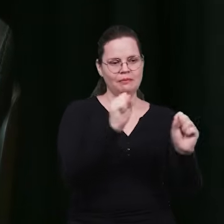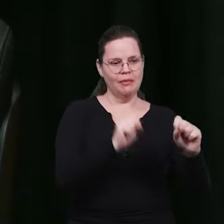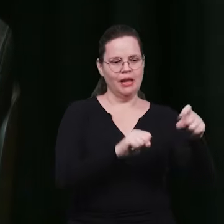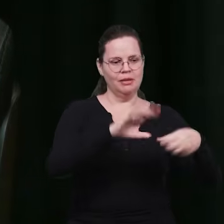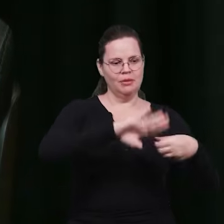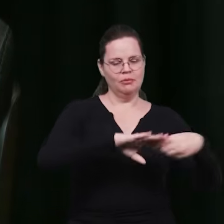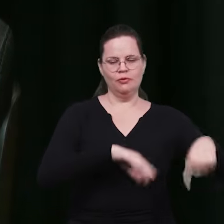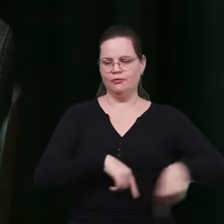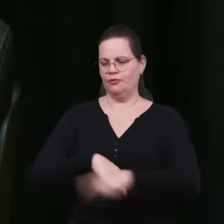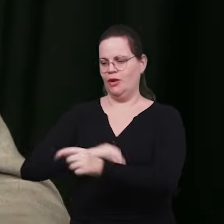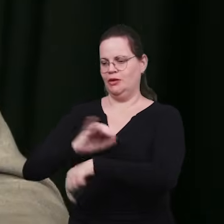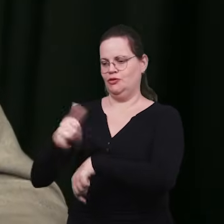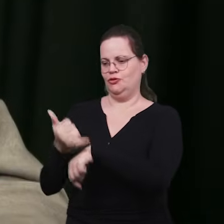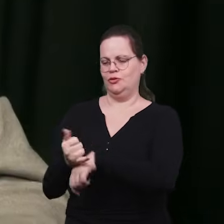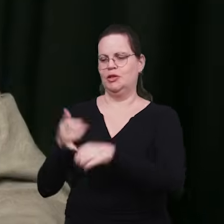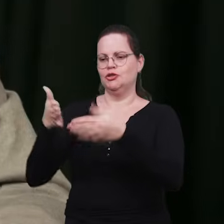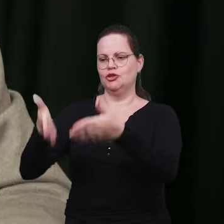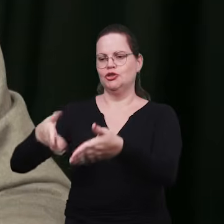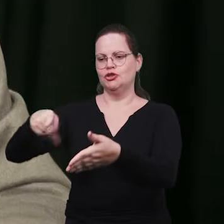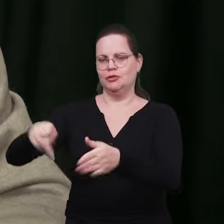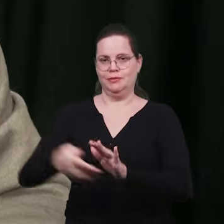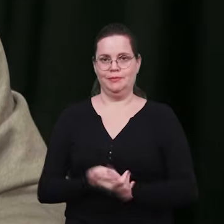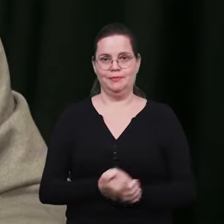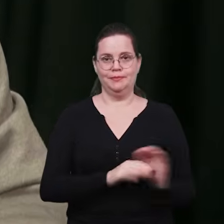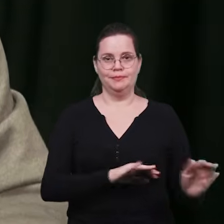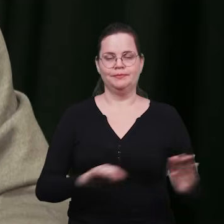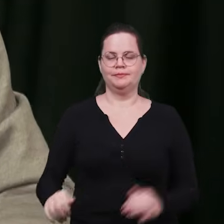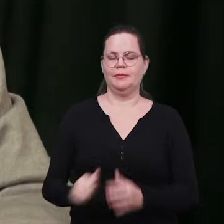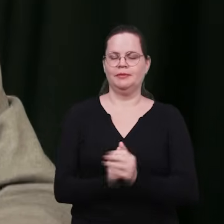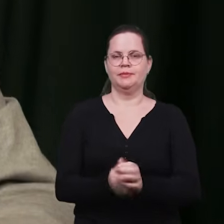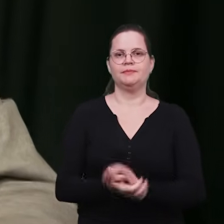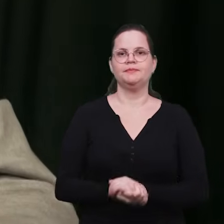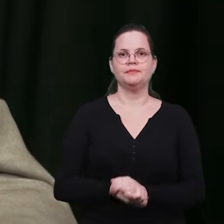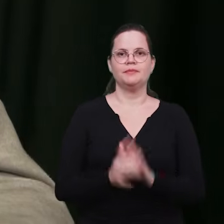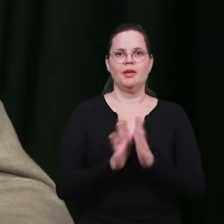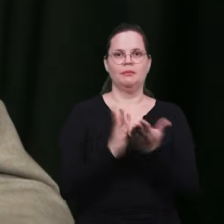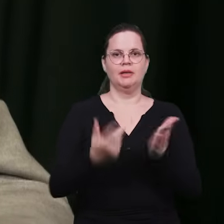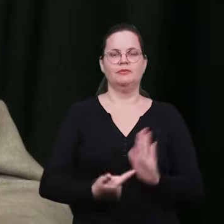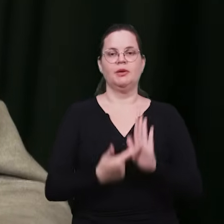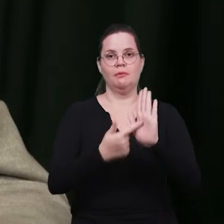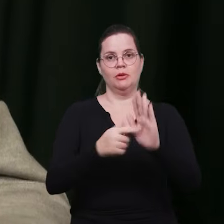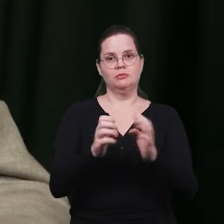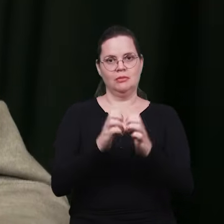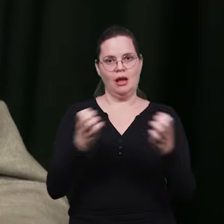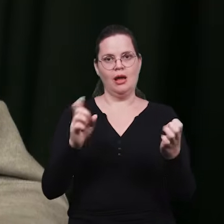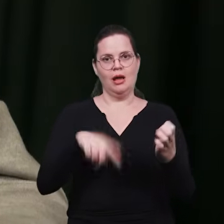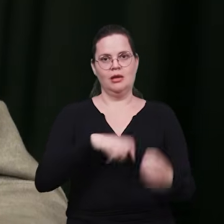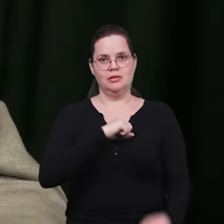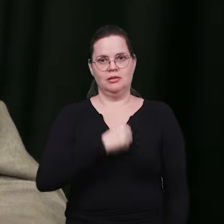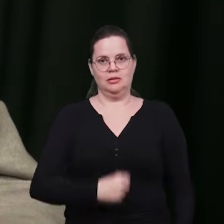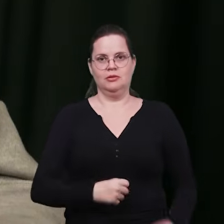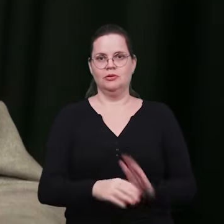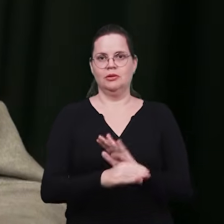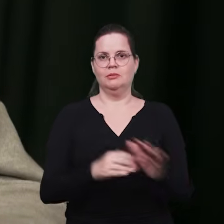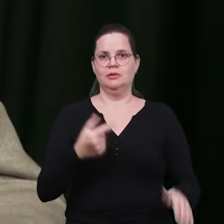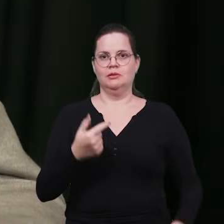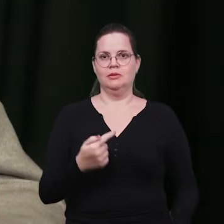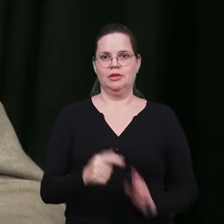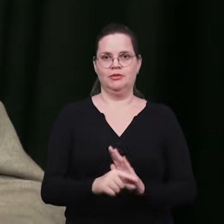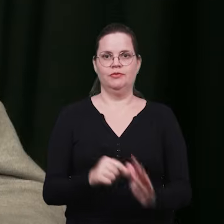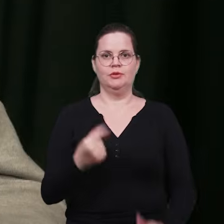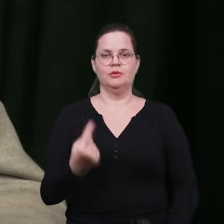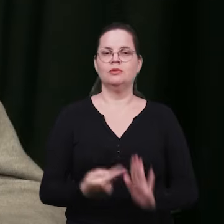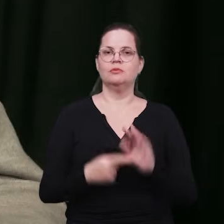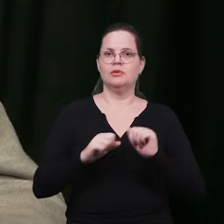em Jerusalém. Amém. Bom, a palavra fala aqui que Esdras era sacerdote. No capítulo 7, no versículo